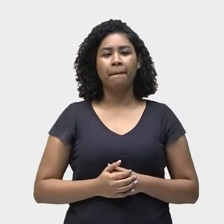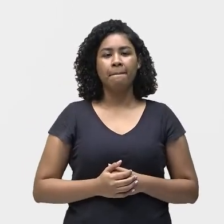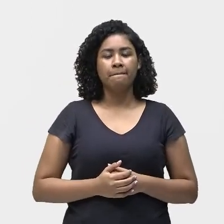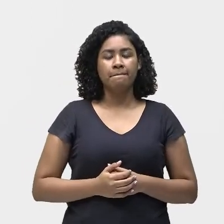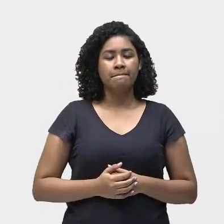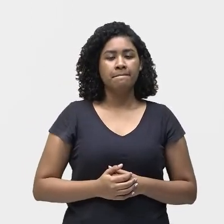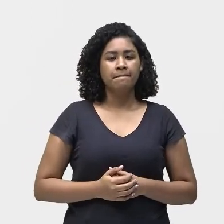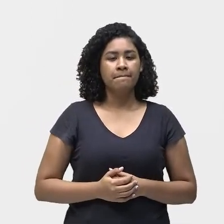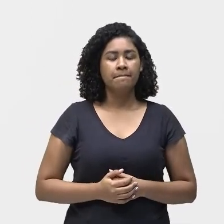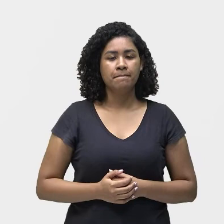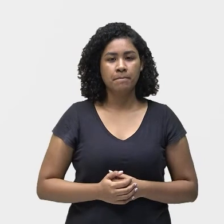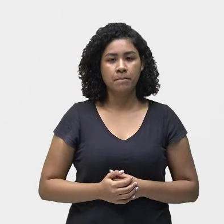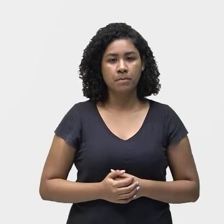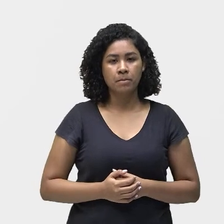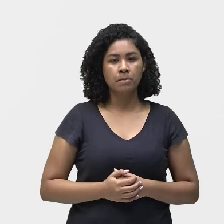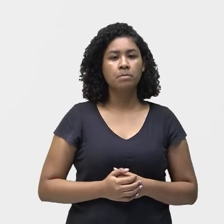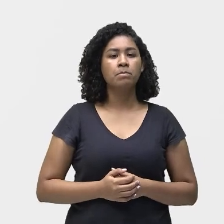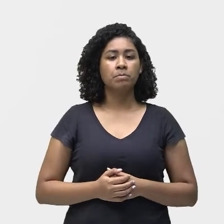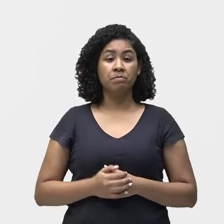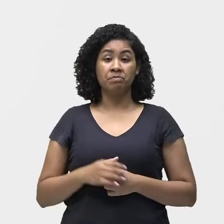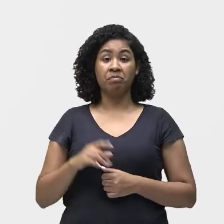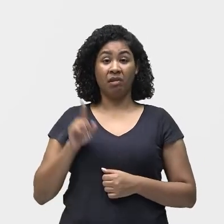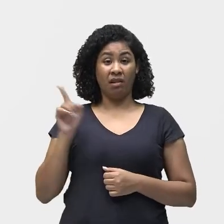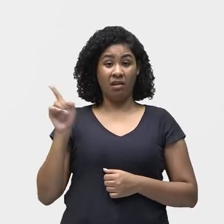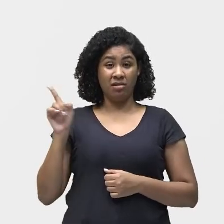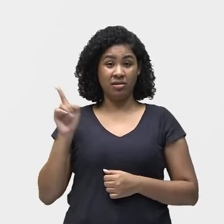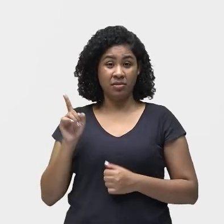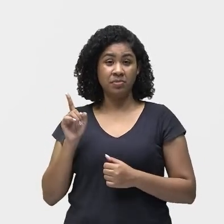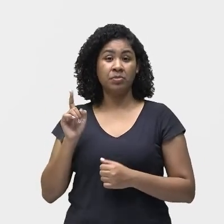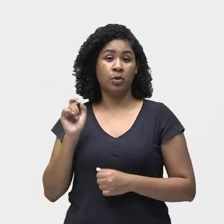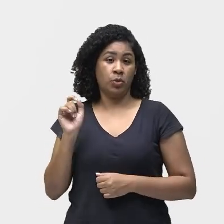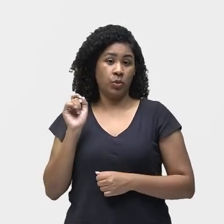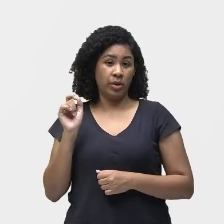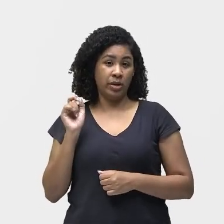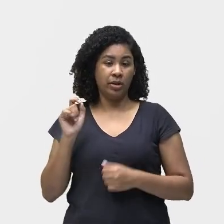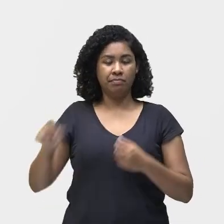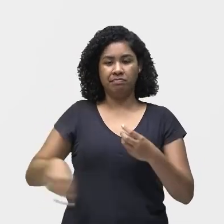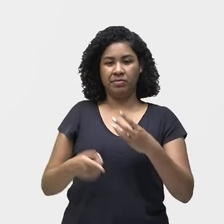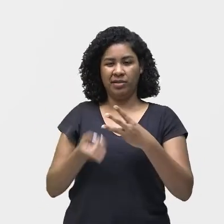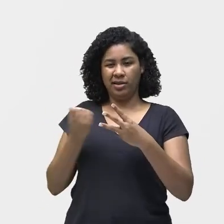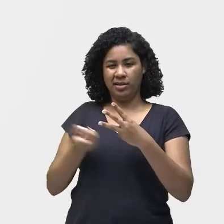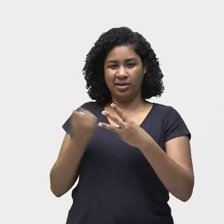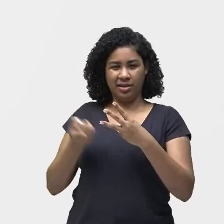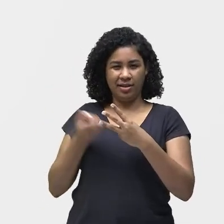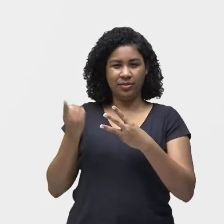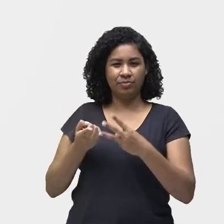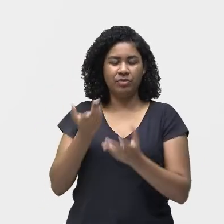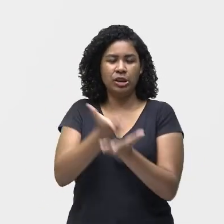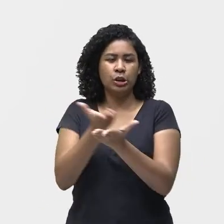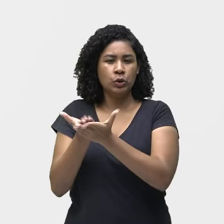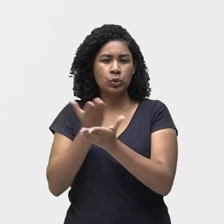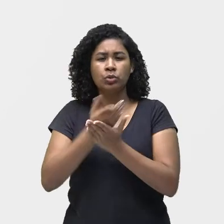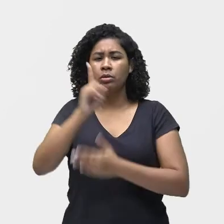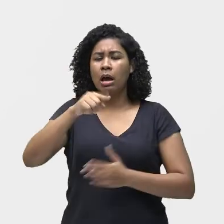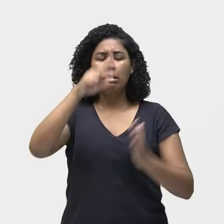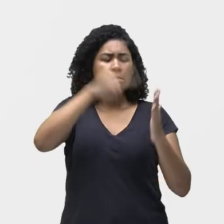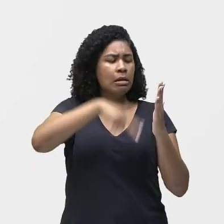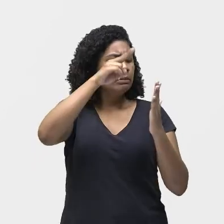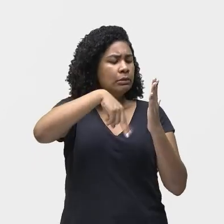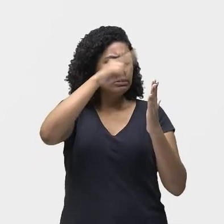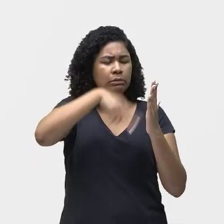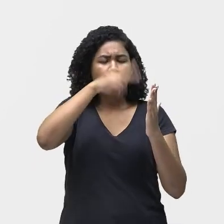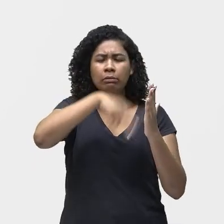competência linguística. Já a Intensive Reading, como o nome fala, é ler intensivamente um